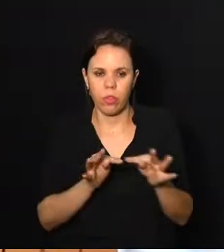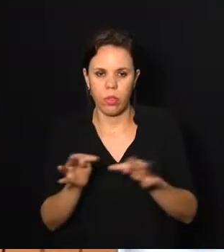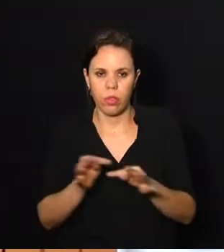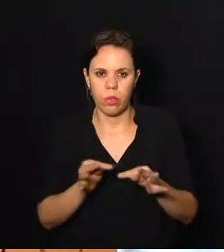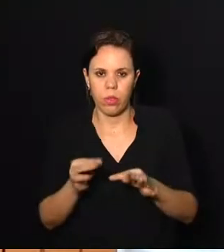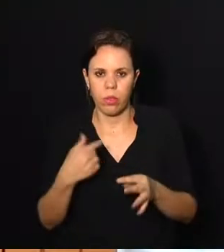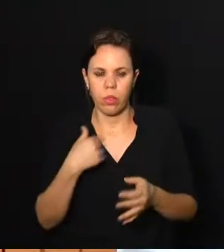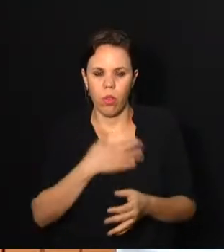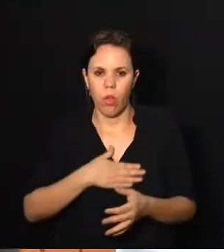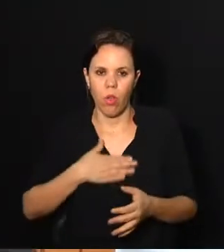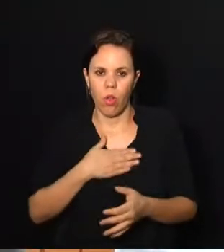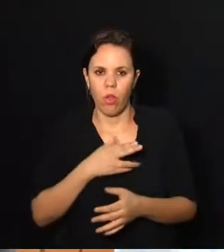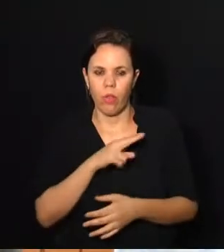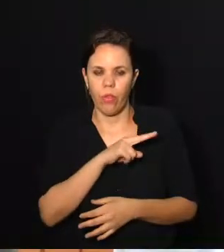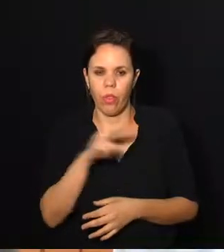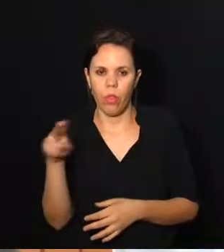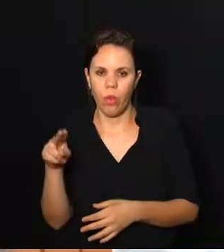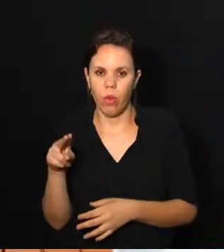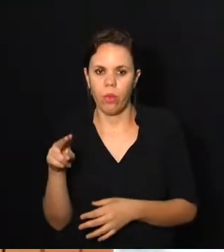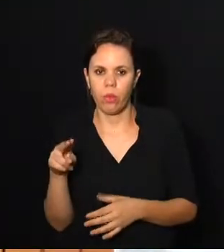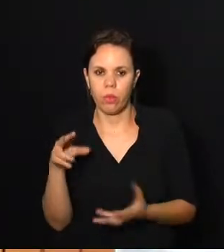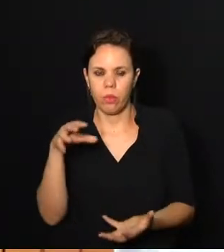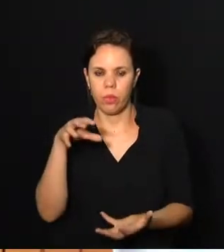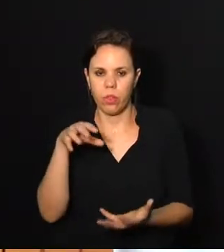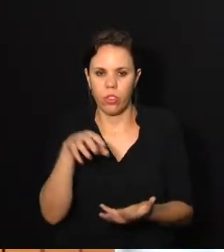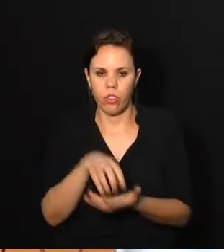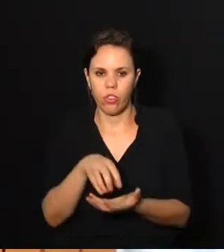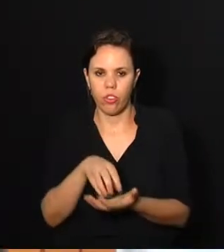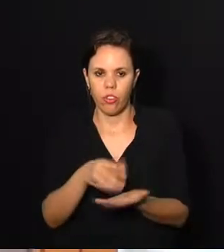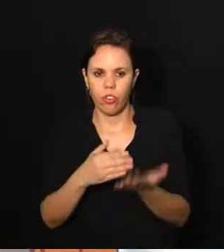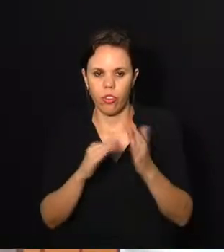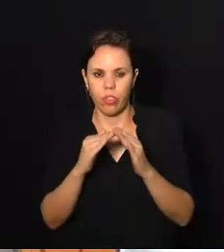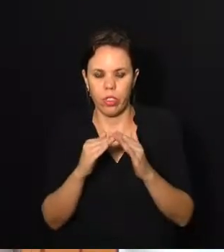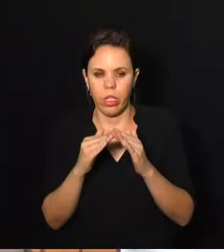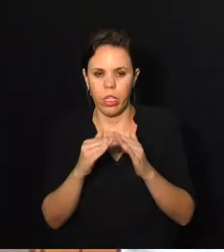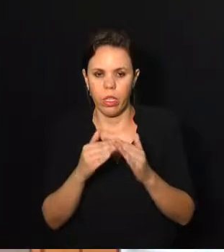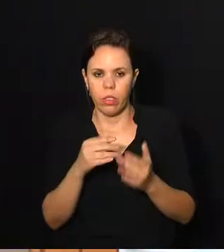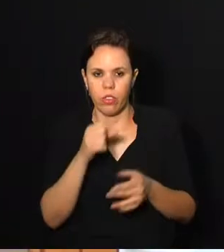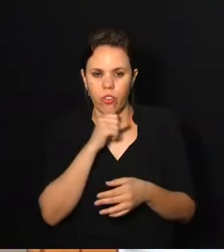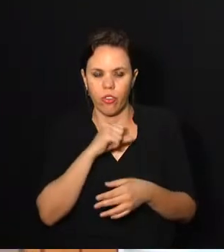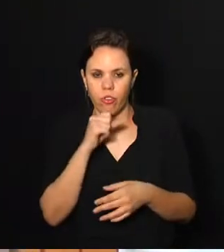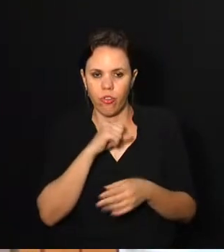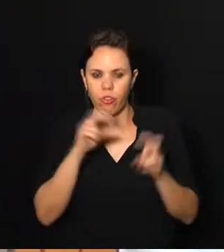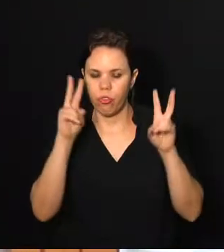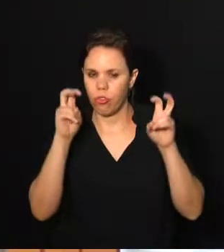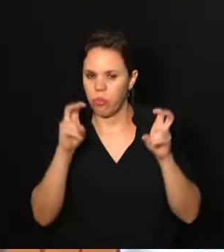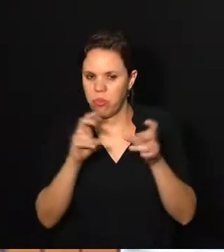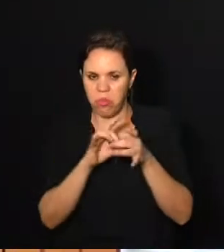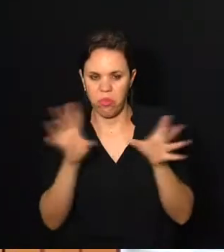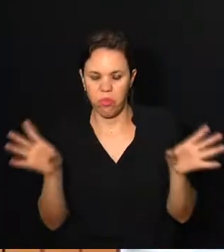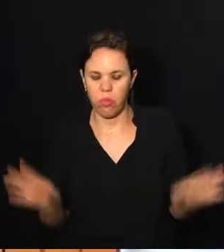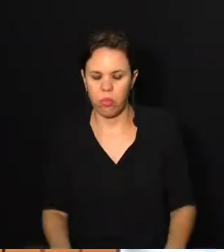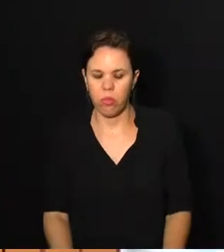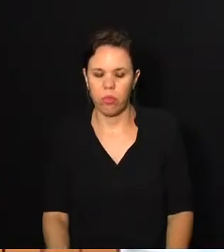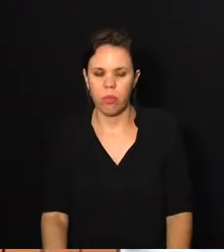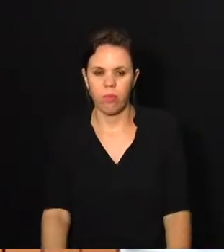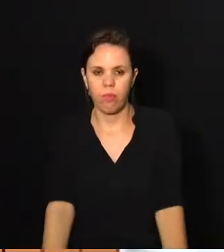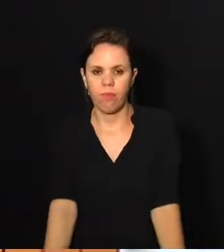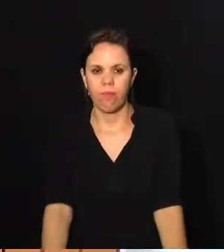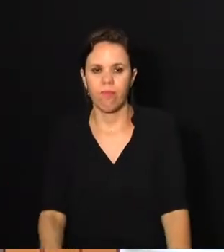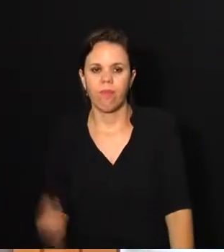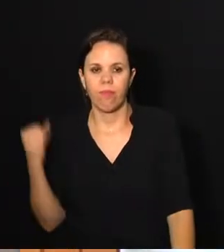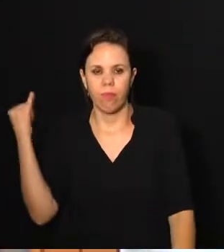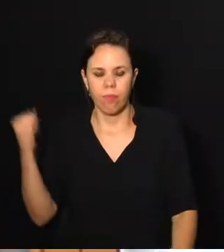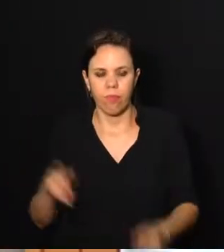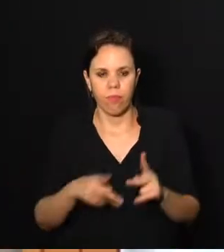gosto de chamar de creche para idoso, independente da terminologia. Né? Então, assim, é muito importante que a população tenha